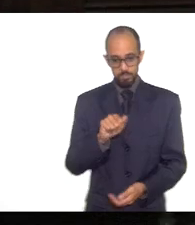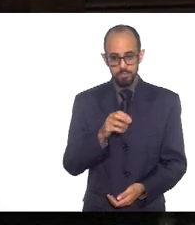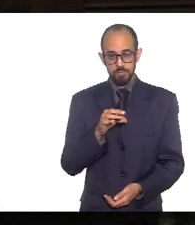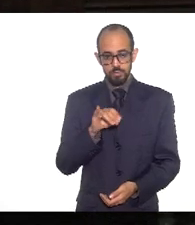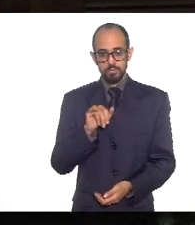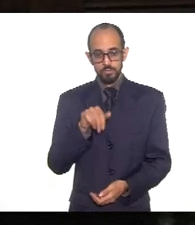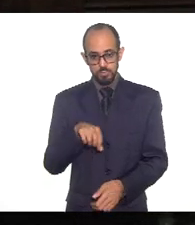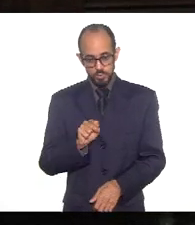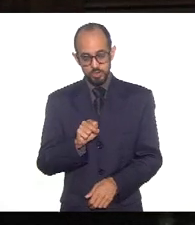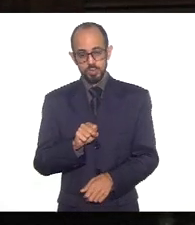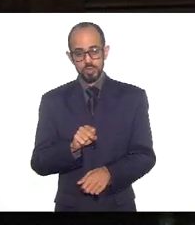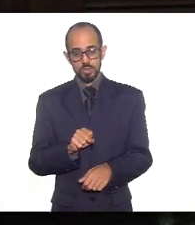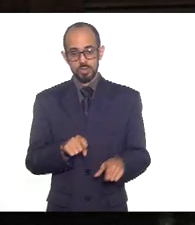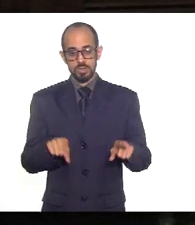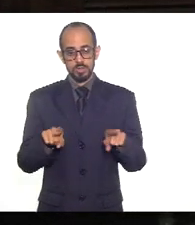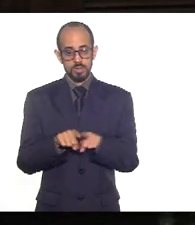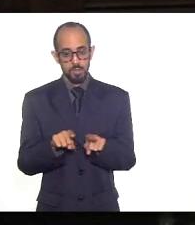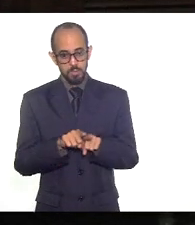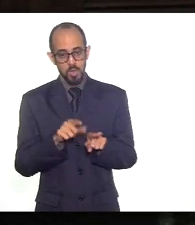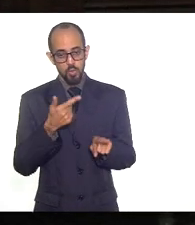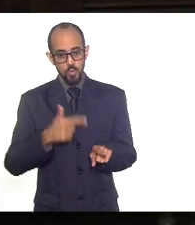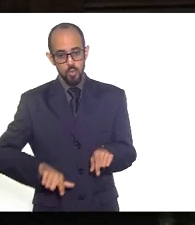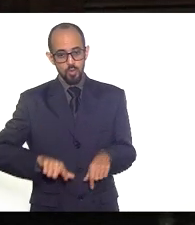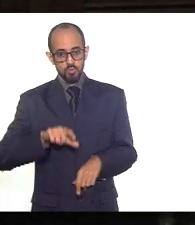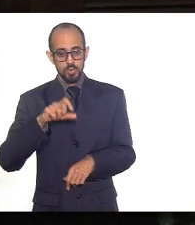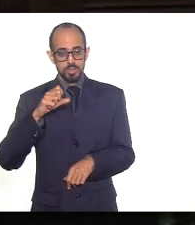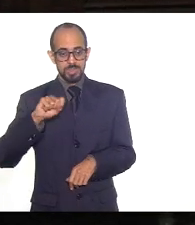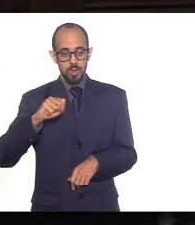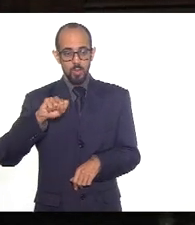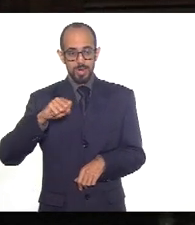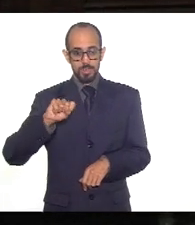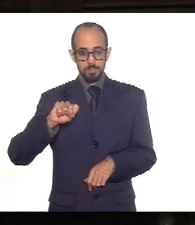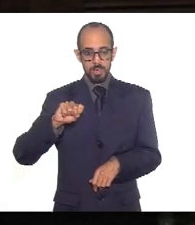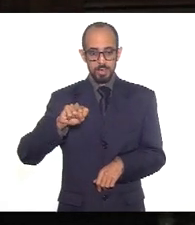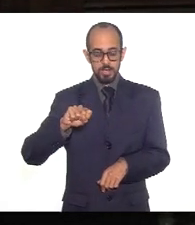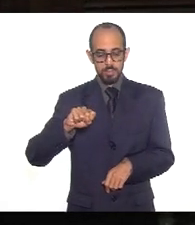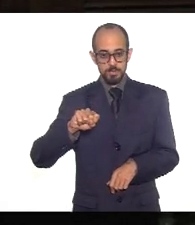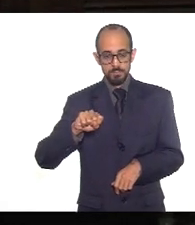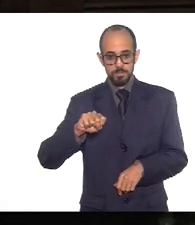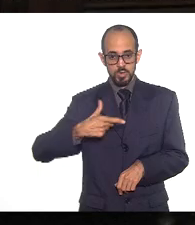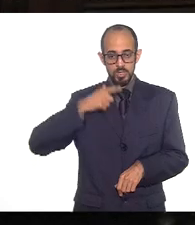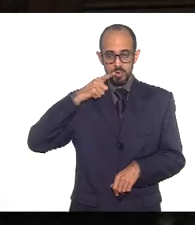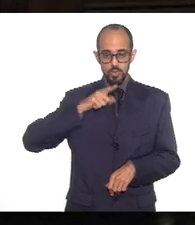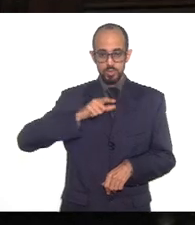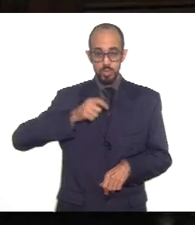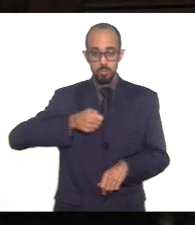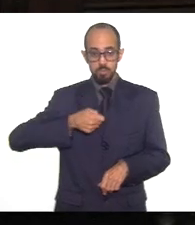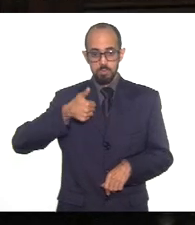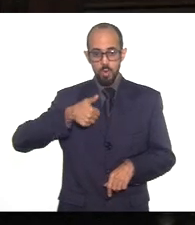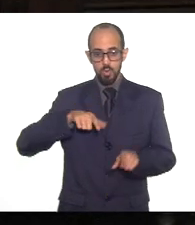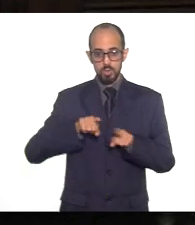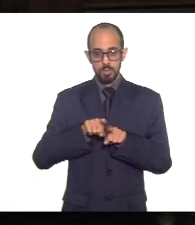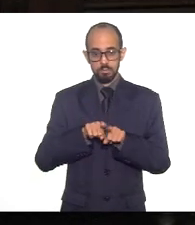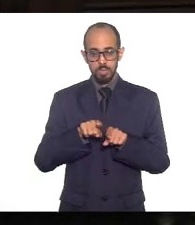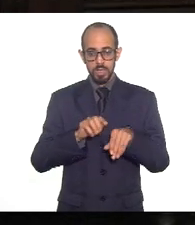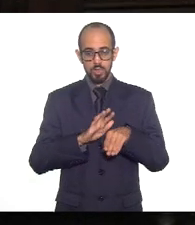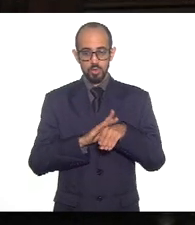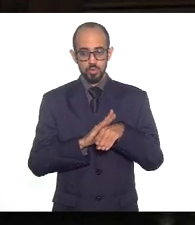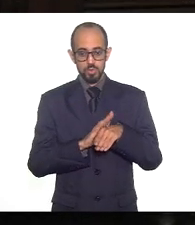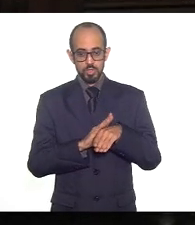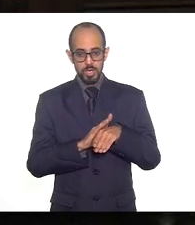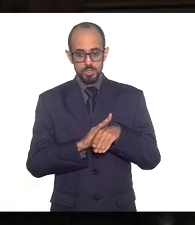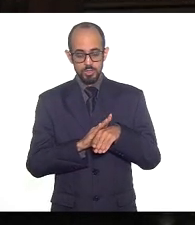Alferes o outro foi Saquarema e ele por pouco não ganhou em Caxias